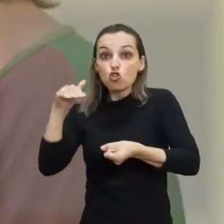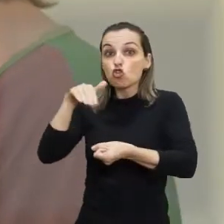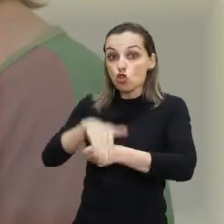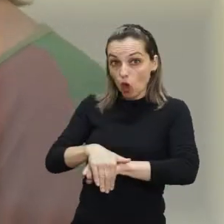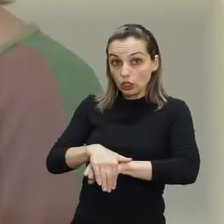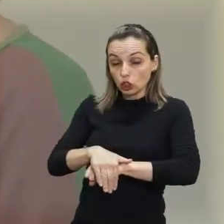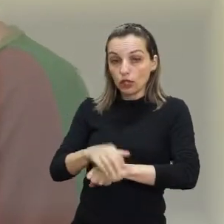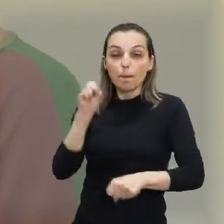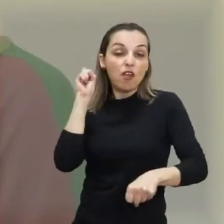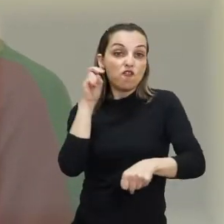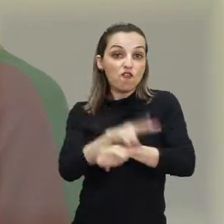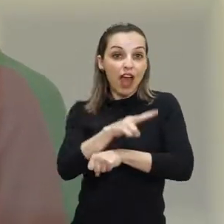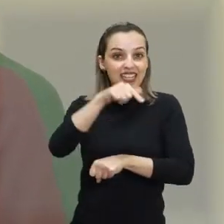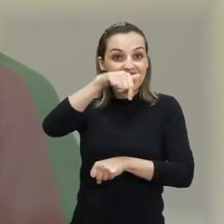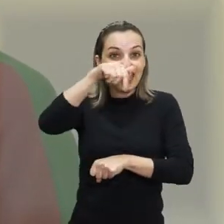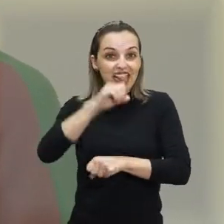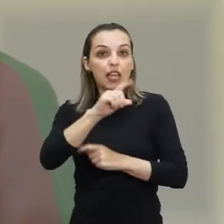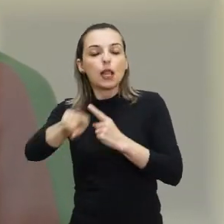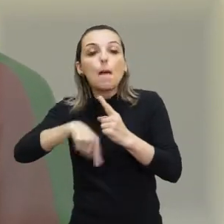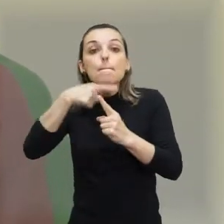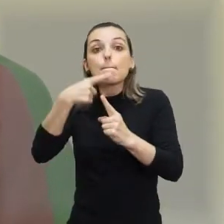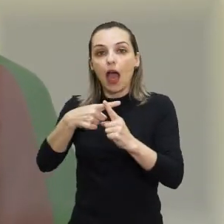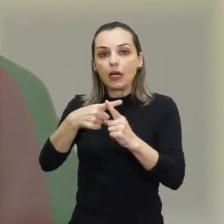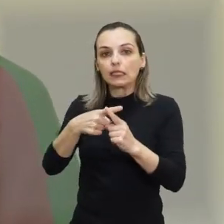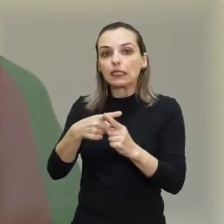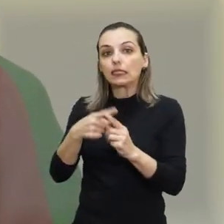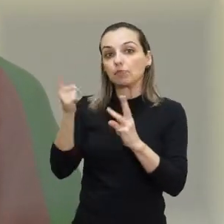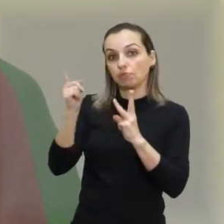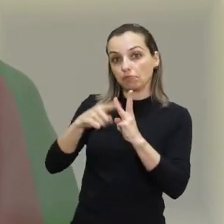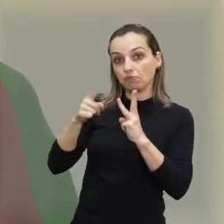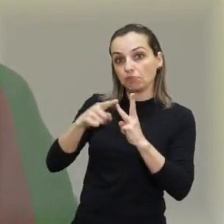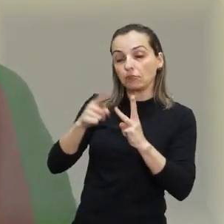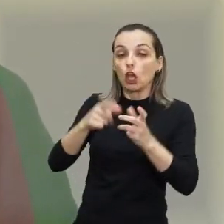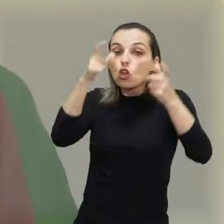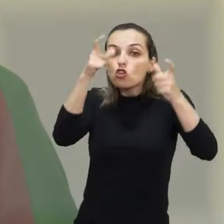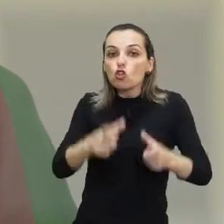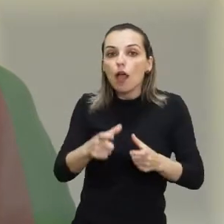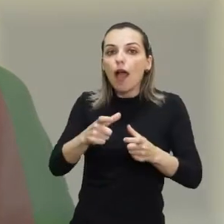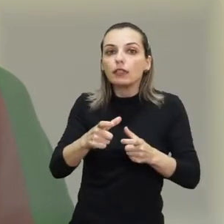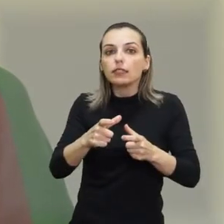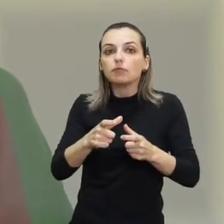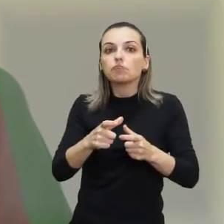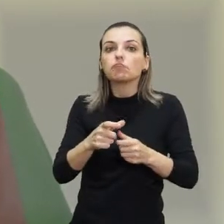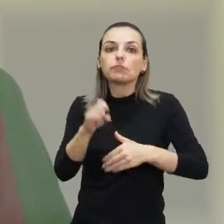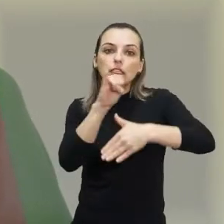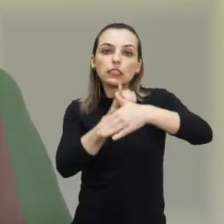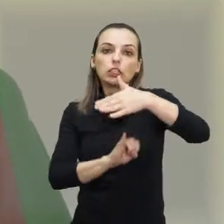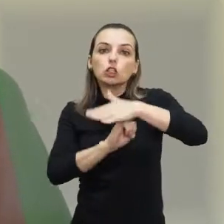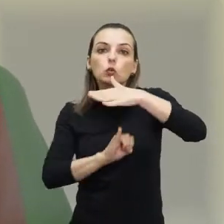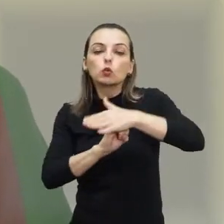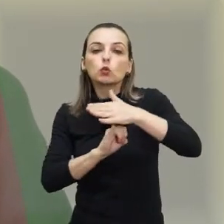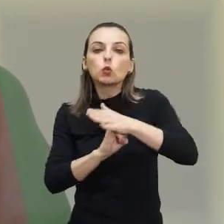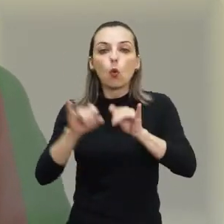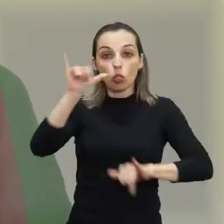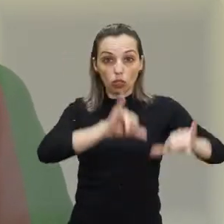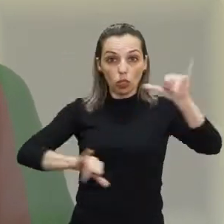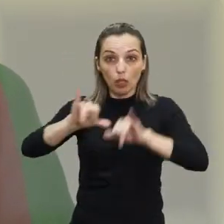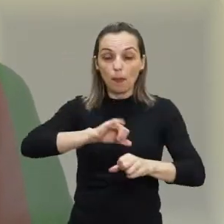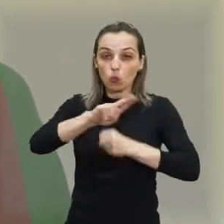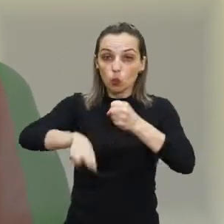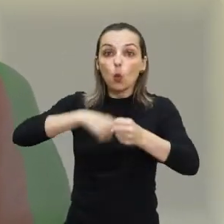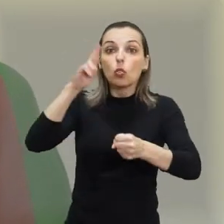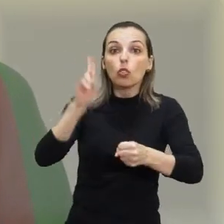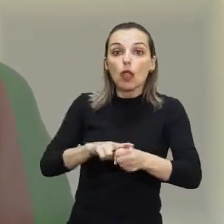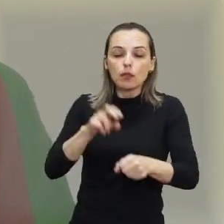5 70 vagas no período noturno na igreja presbiteriana independente que fica na Avenida Francisco padre